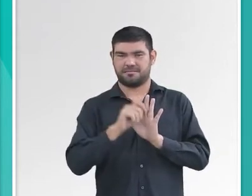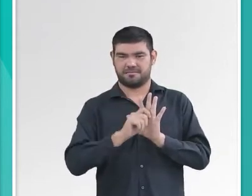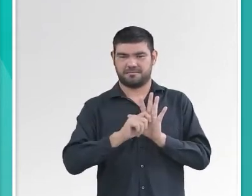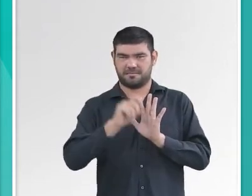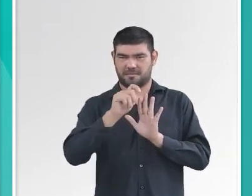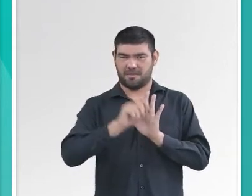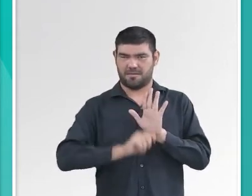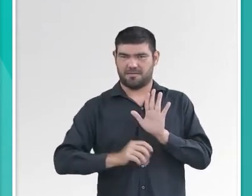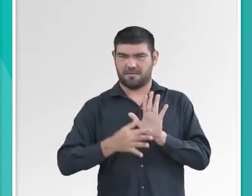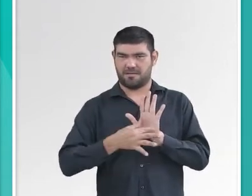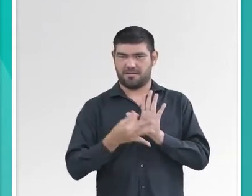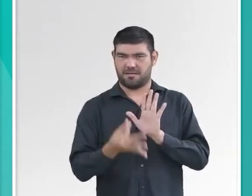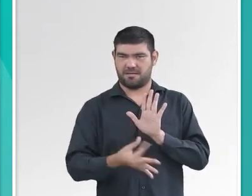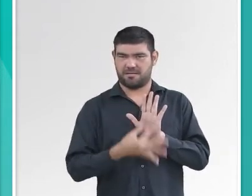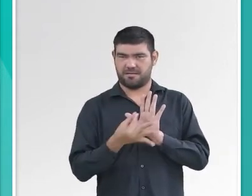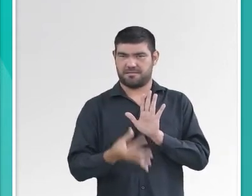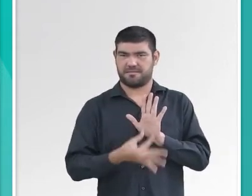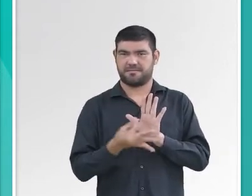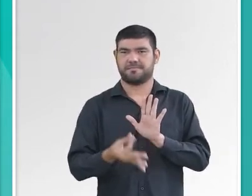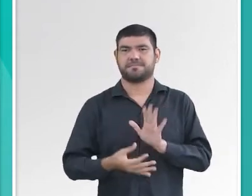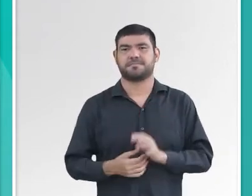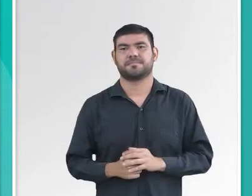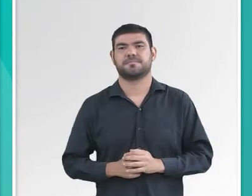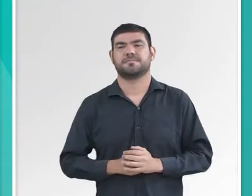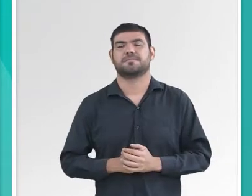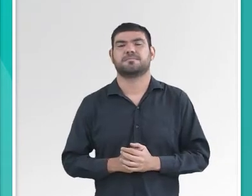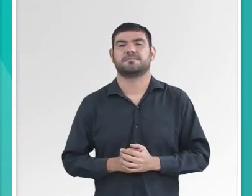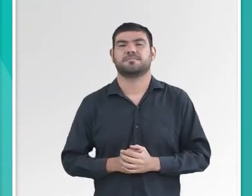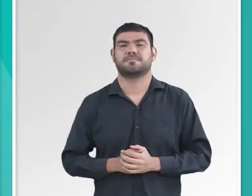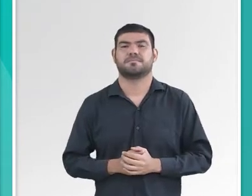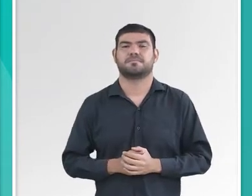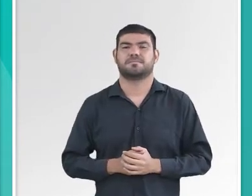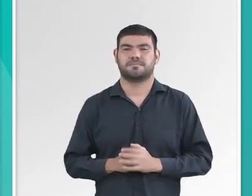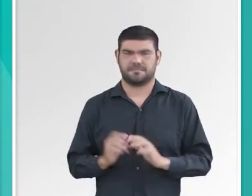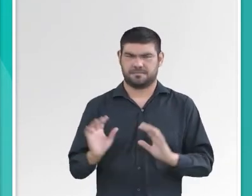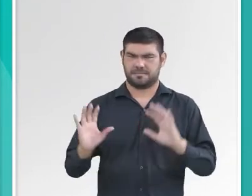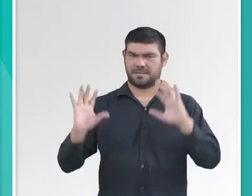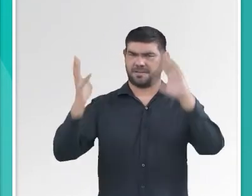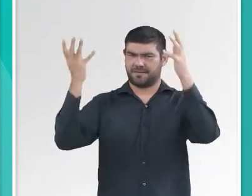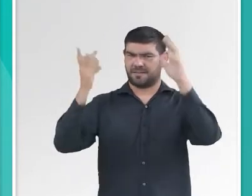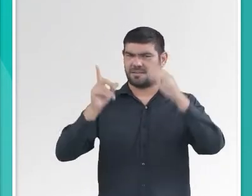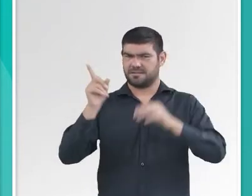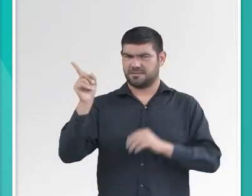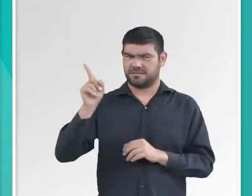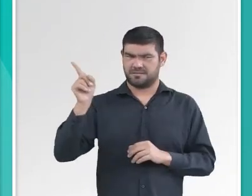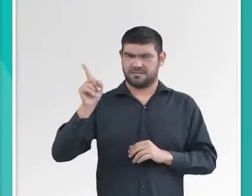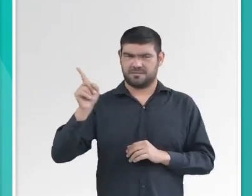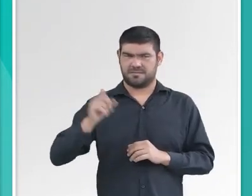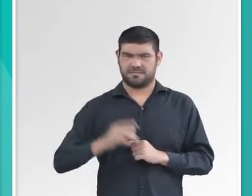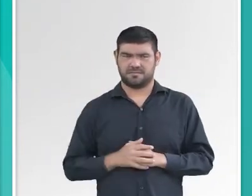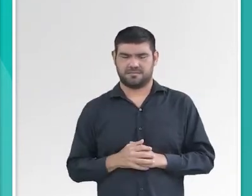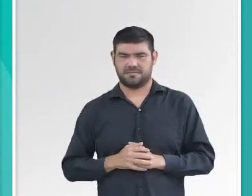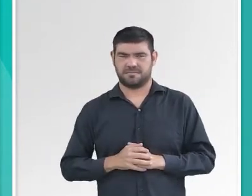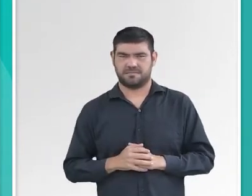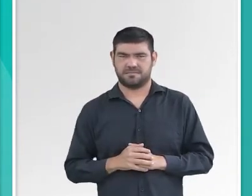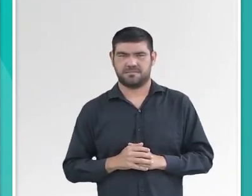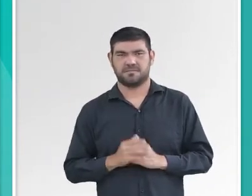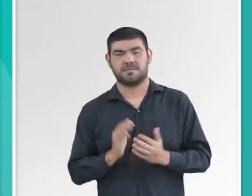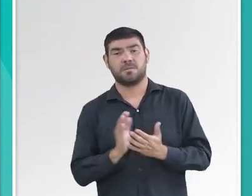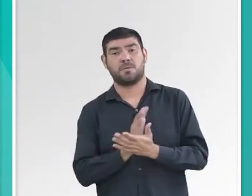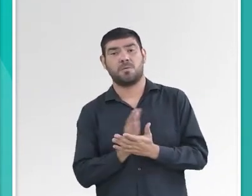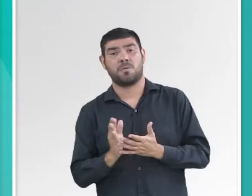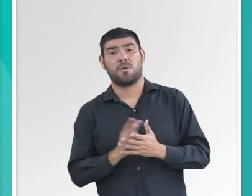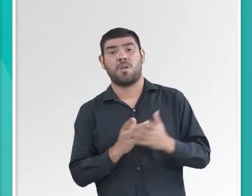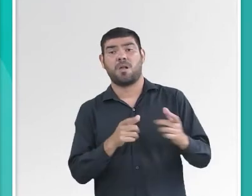muitas vezes, quando nós observamos, quando nós entramos em contato com uma festa popular, né, de algum local,